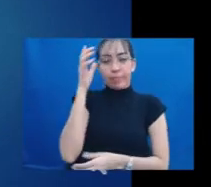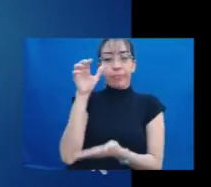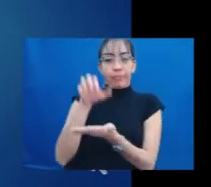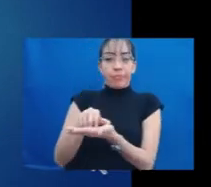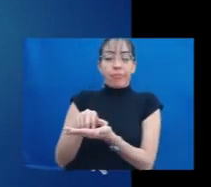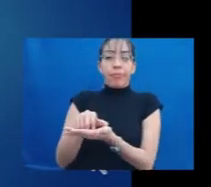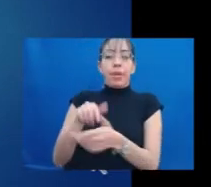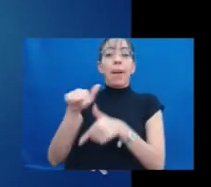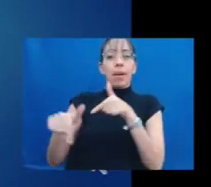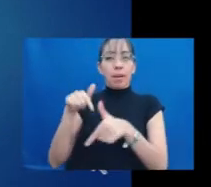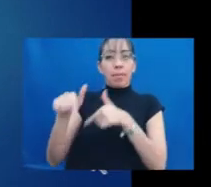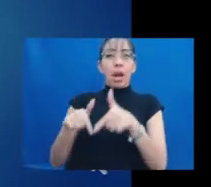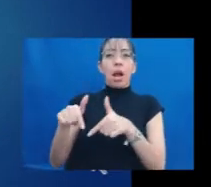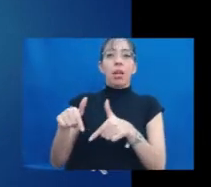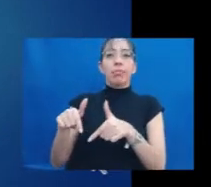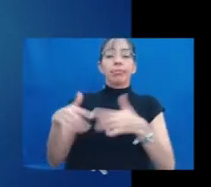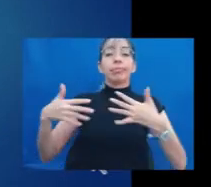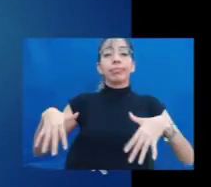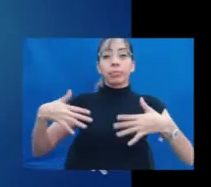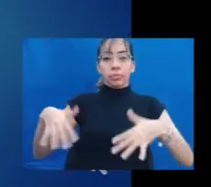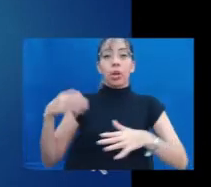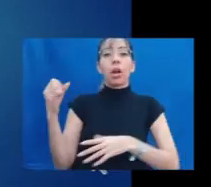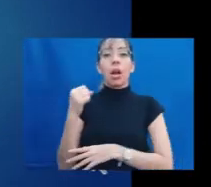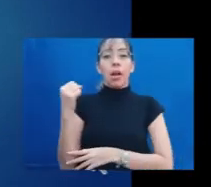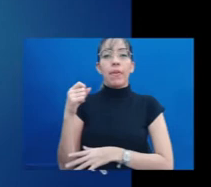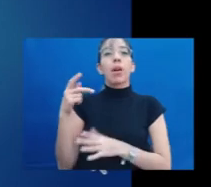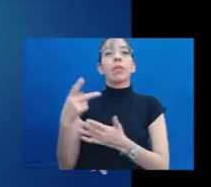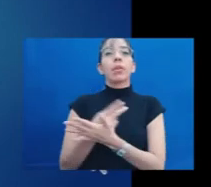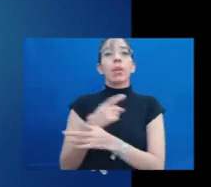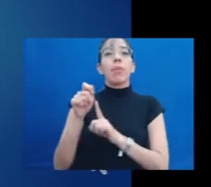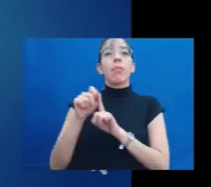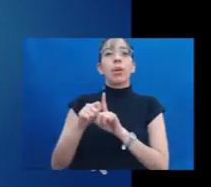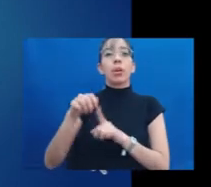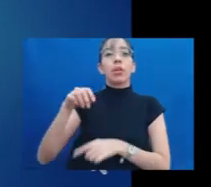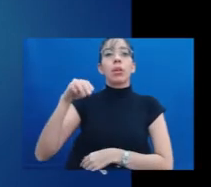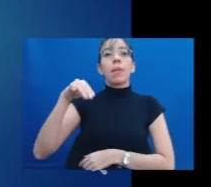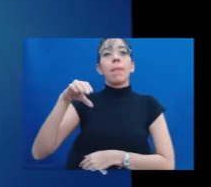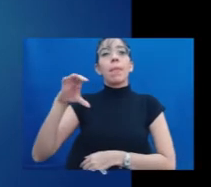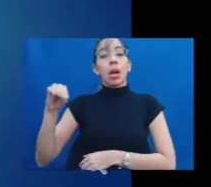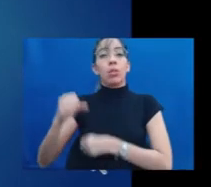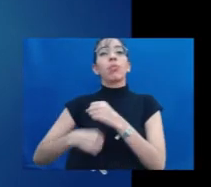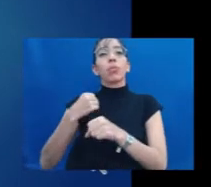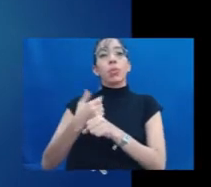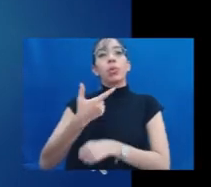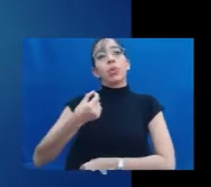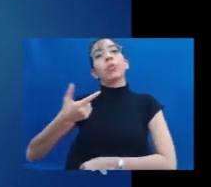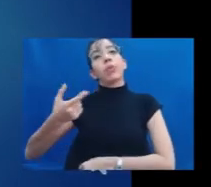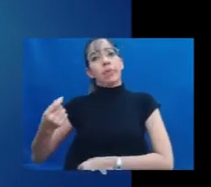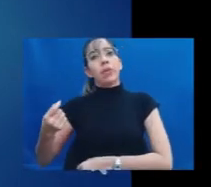ficou gravemente ferida. Esse acidente ocorreu em março de 2020, então é um acidente aí bem